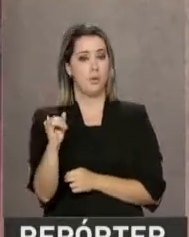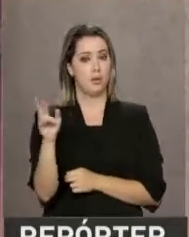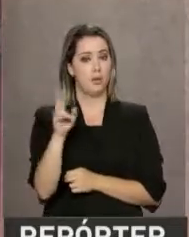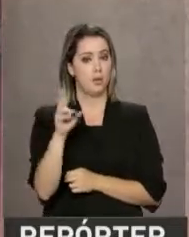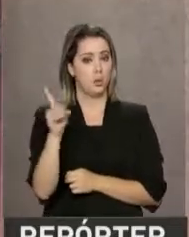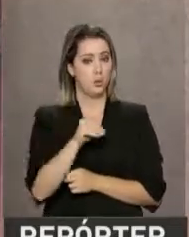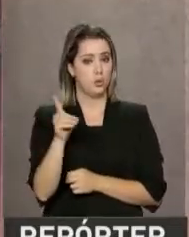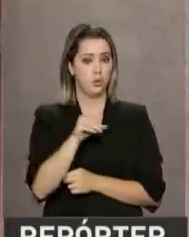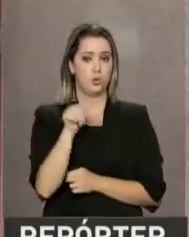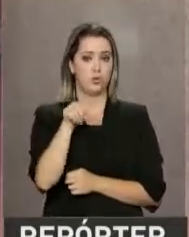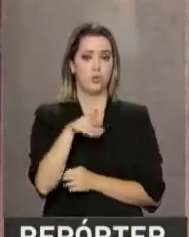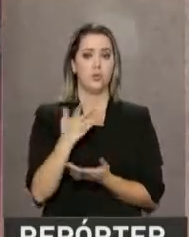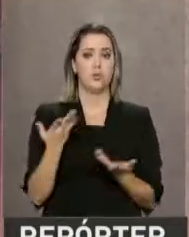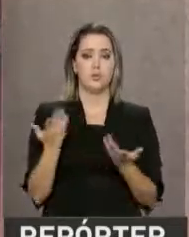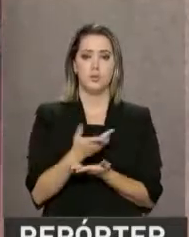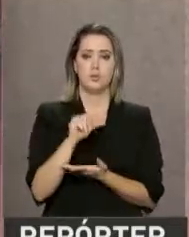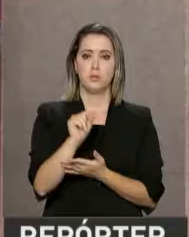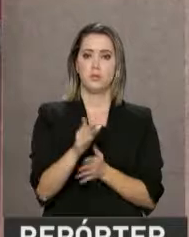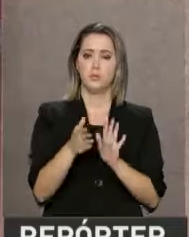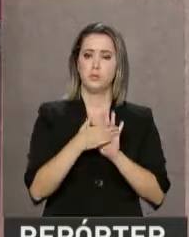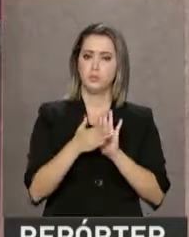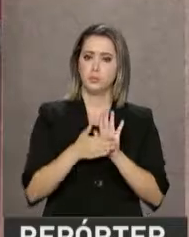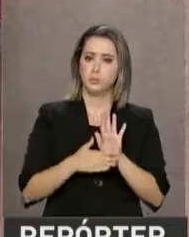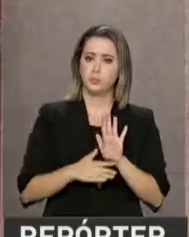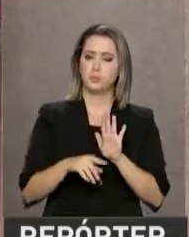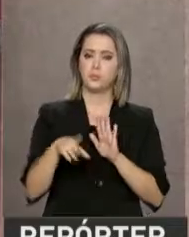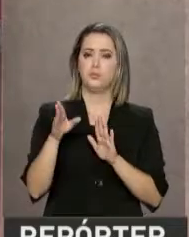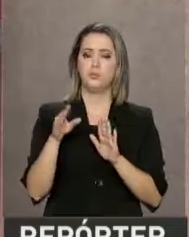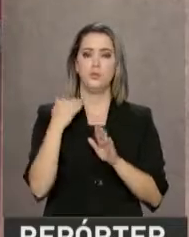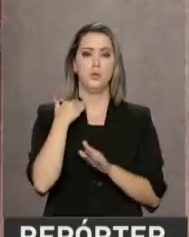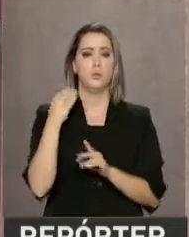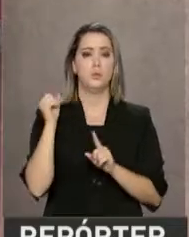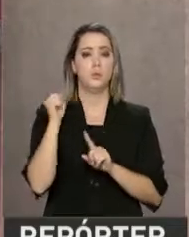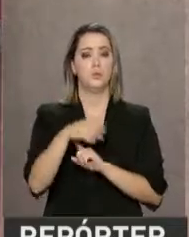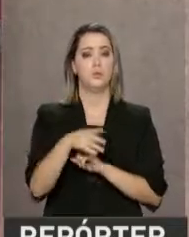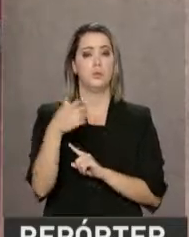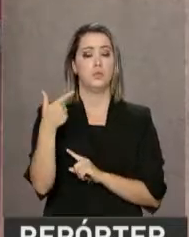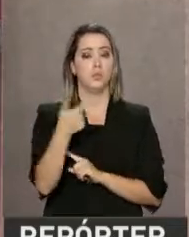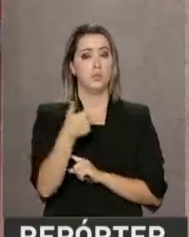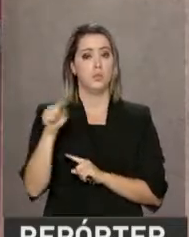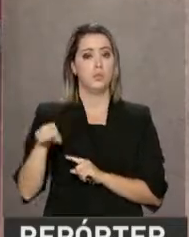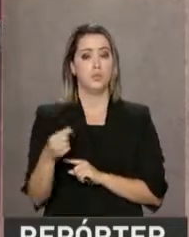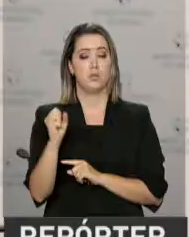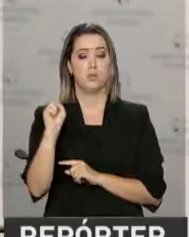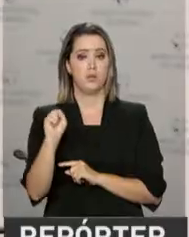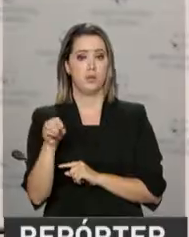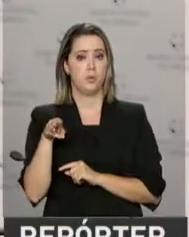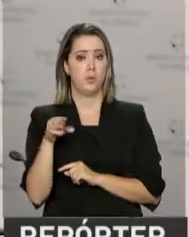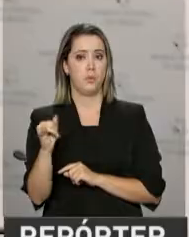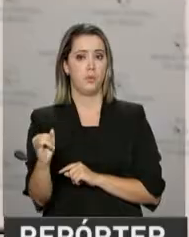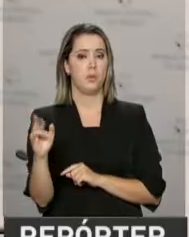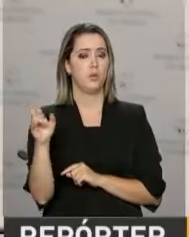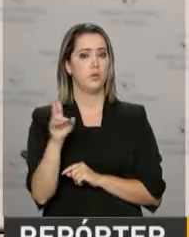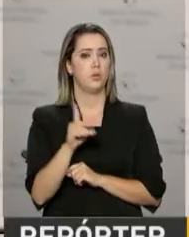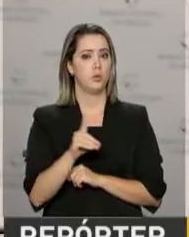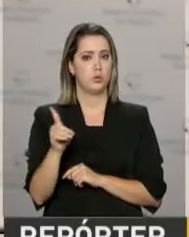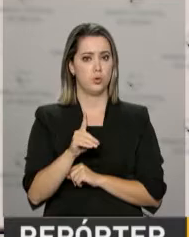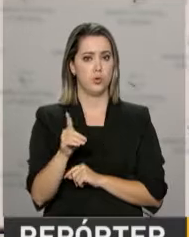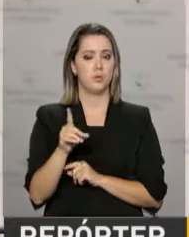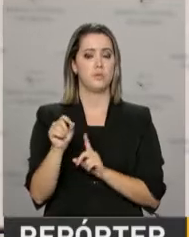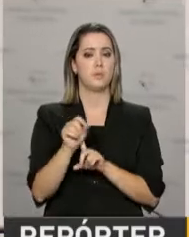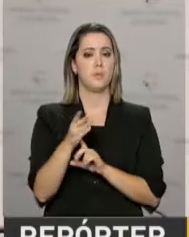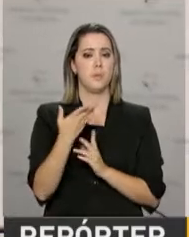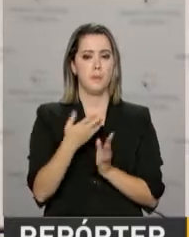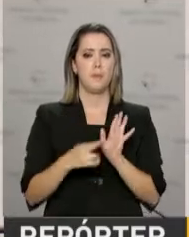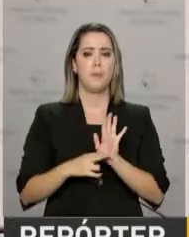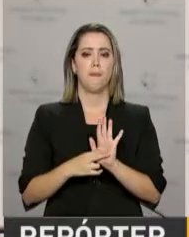ea projeção do banco central para o mês de maio é de 2,8 bilhões de dólares os resultados devem continuar